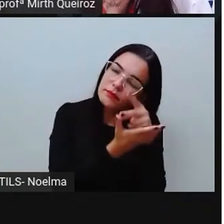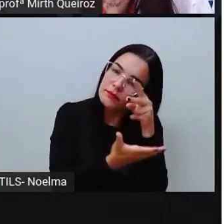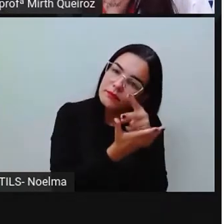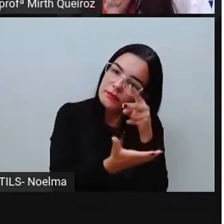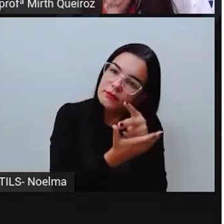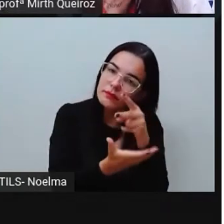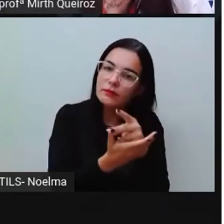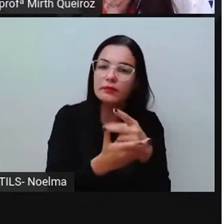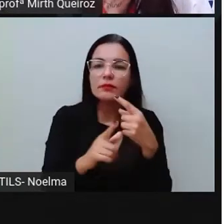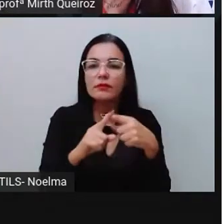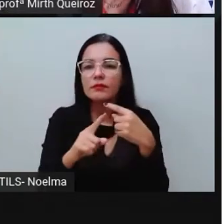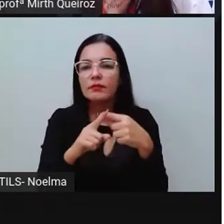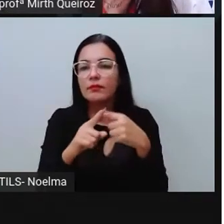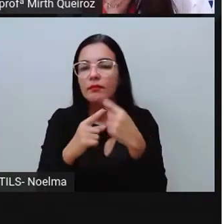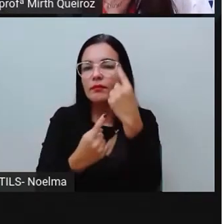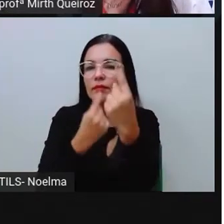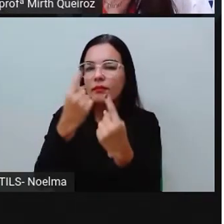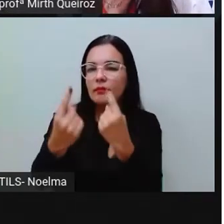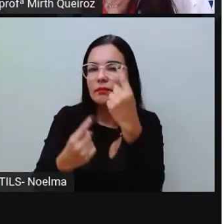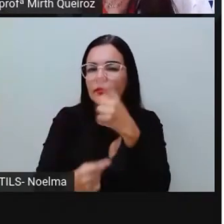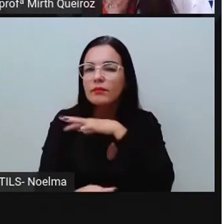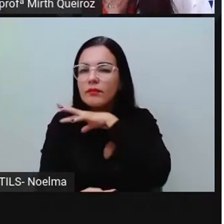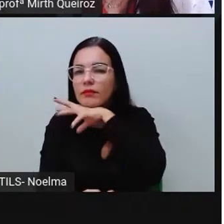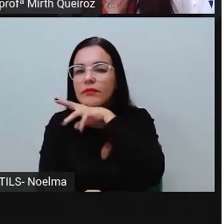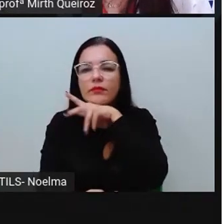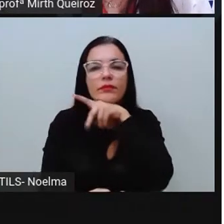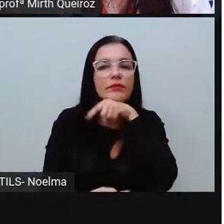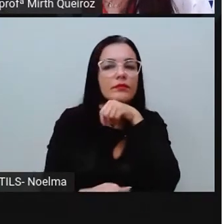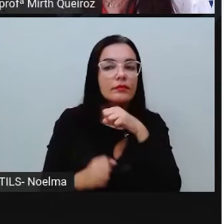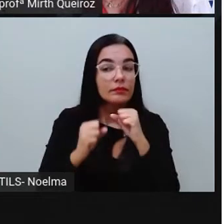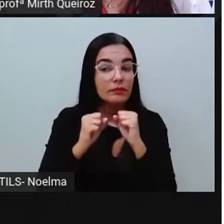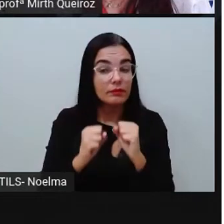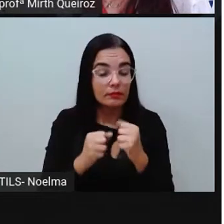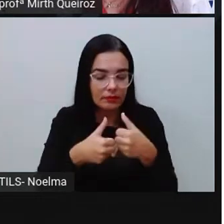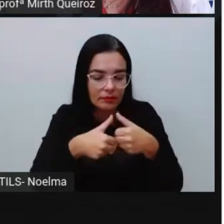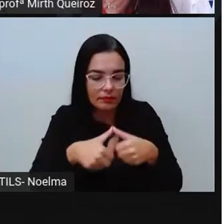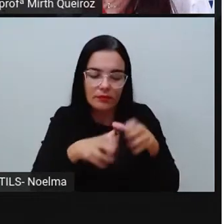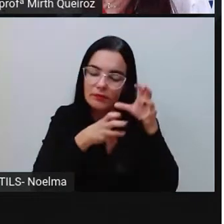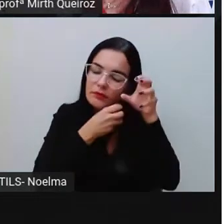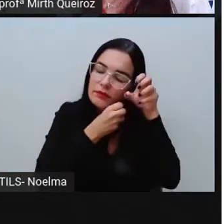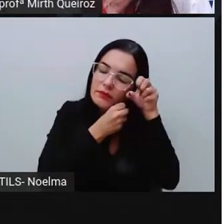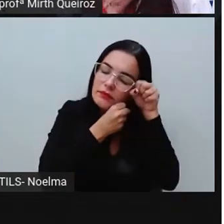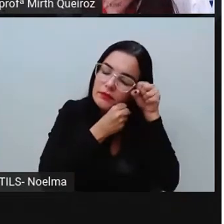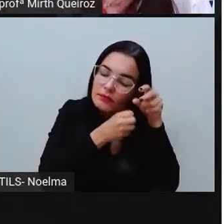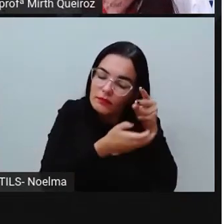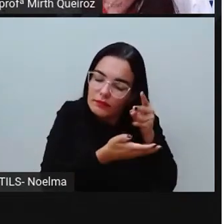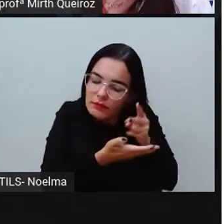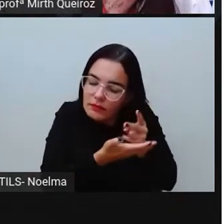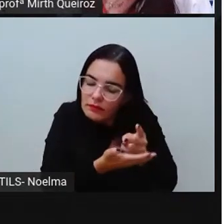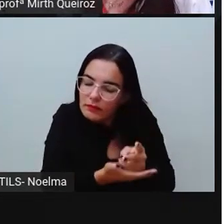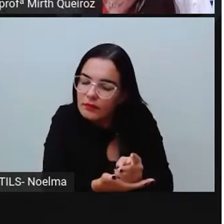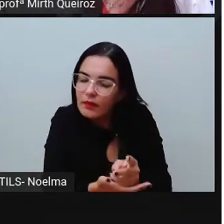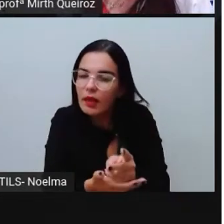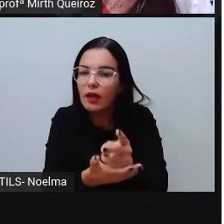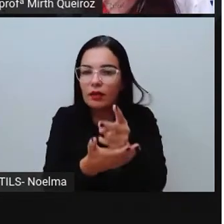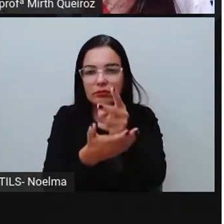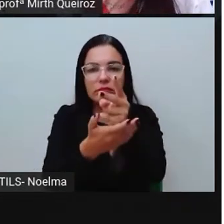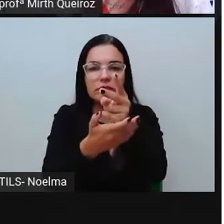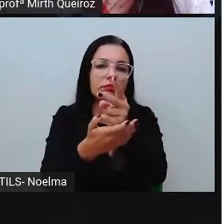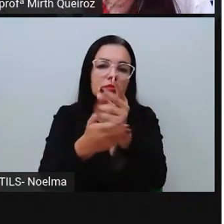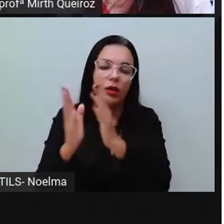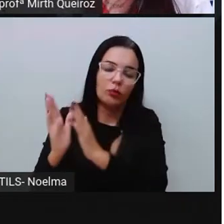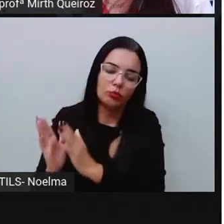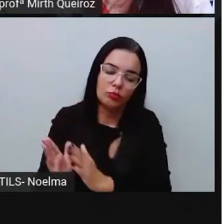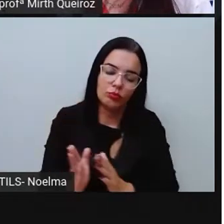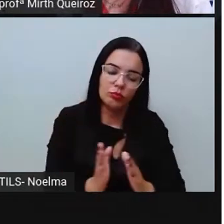é a capacidade de algumas espécies de lidar com condições climáticas mais hostis, né? Onde eles ficam